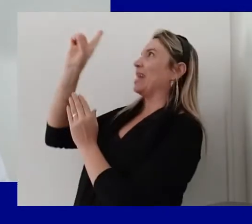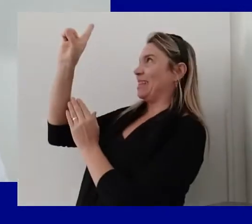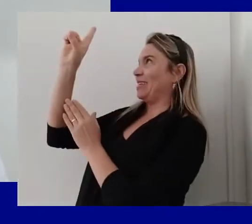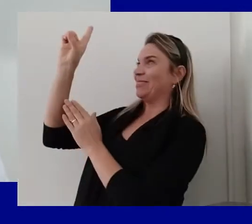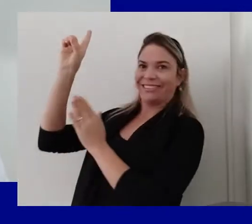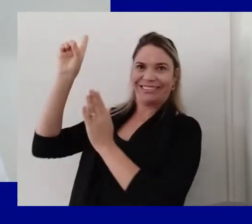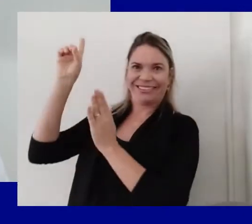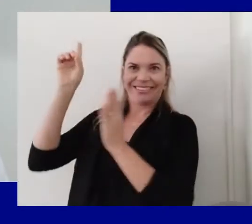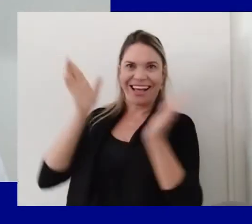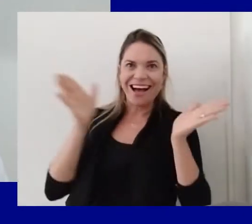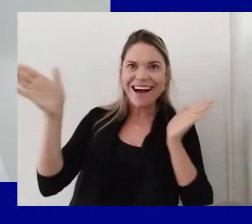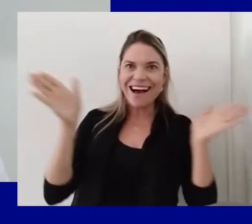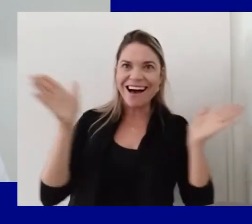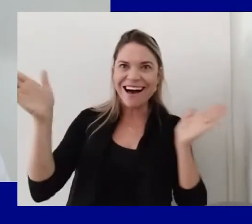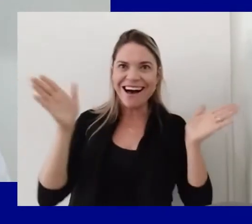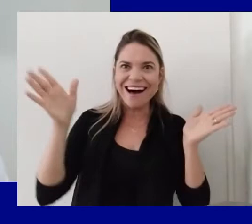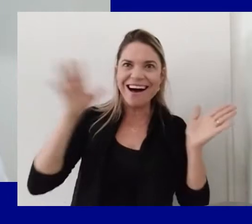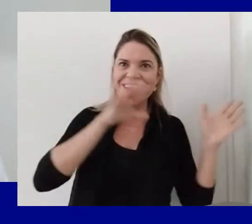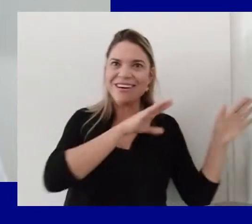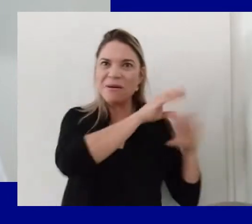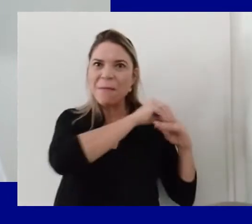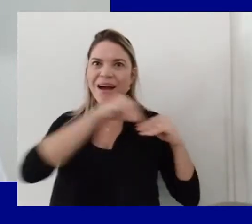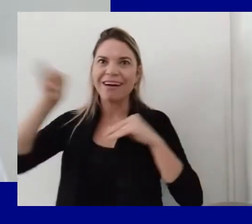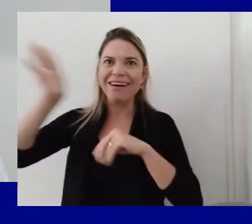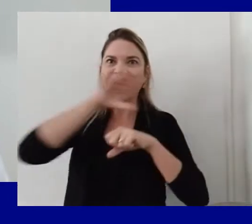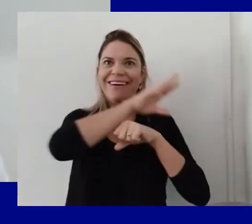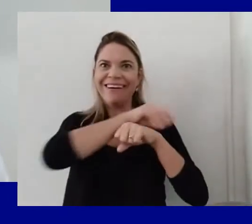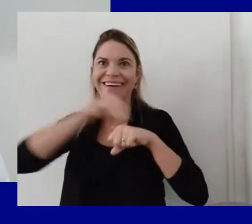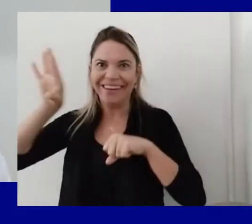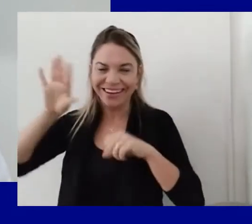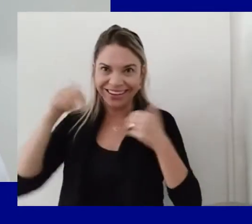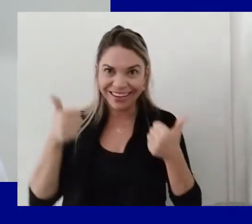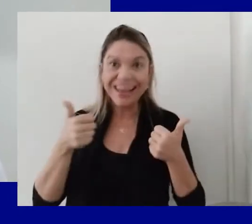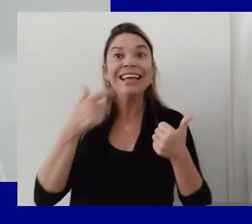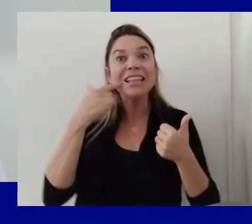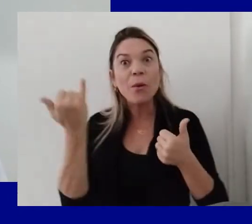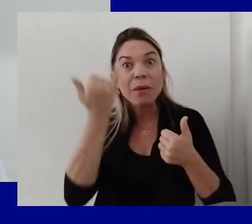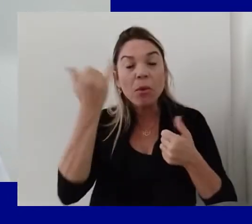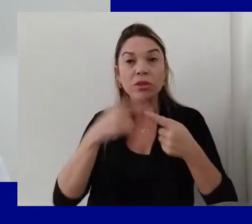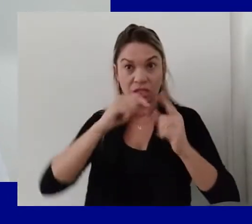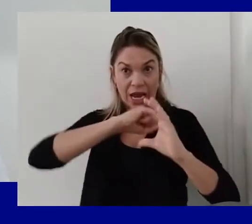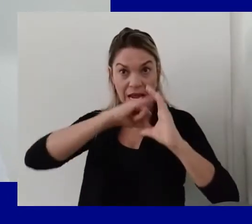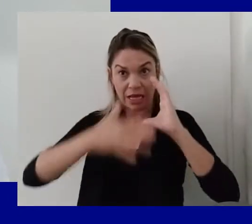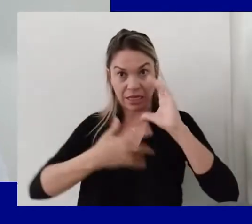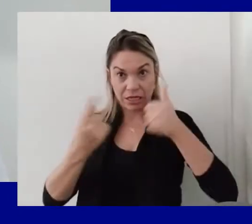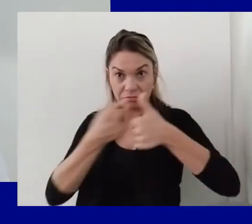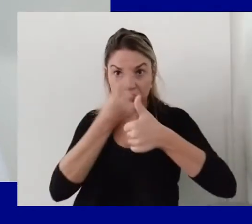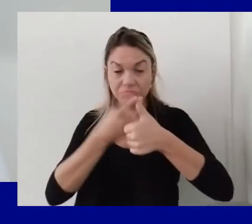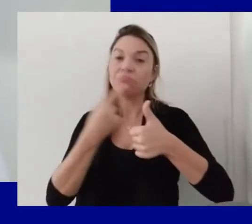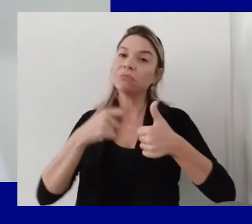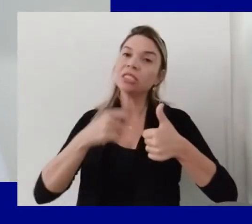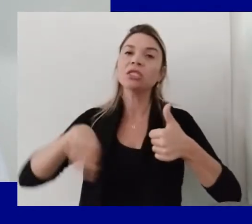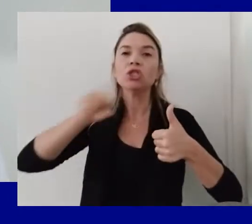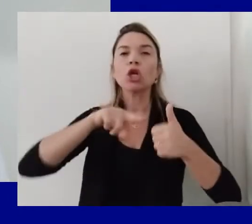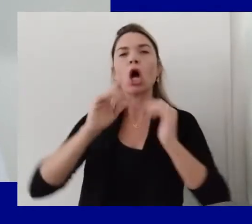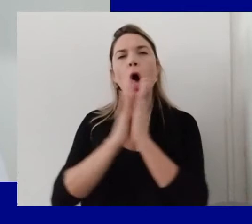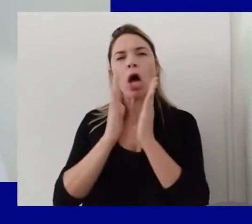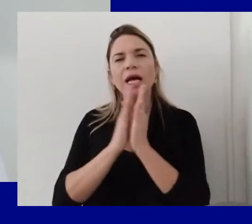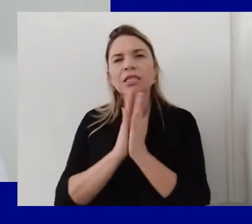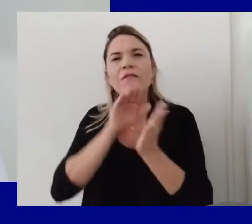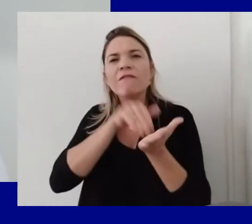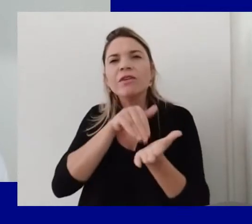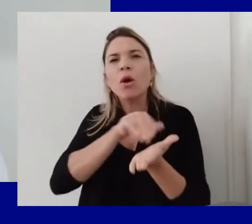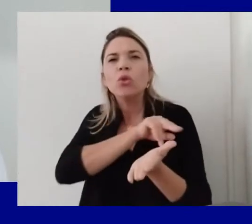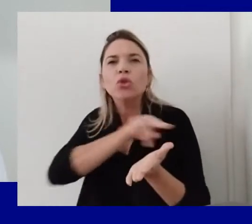de Jesus. Por isso, a primeira característica é que nós devemos orar em nome de Jesus. Em segundo lugar, nós devemos orar